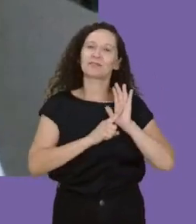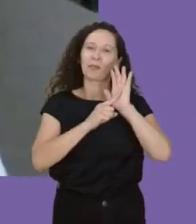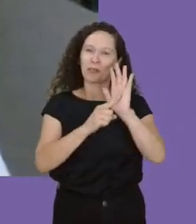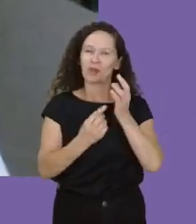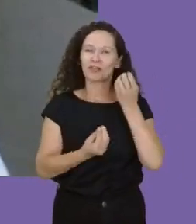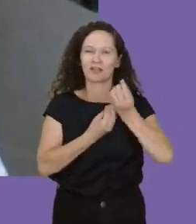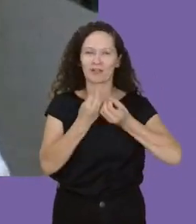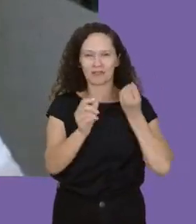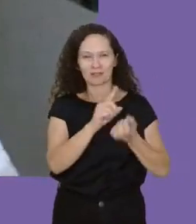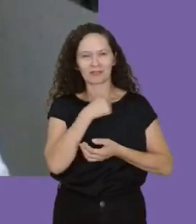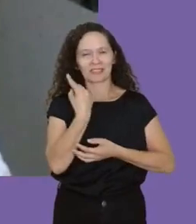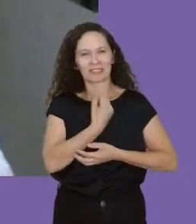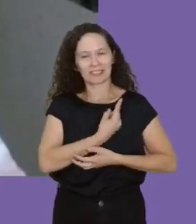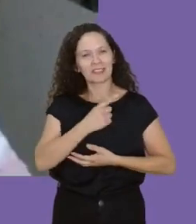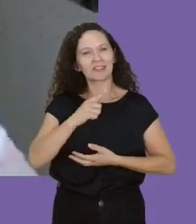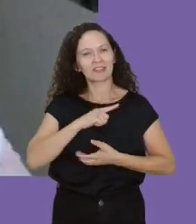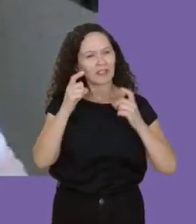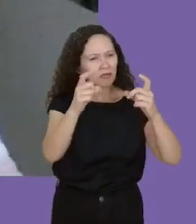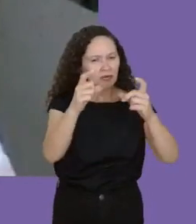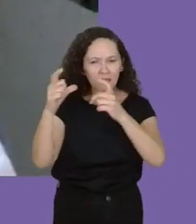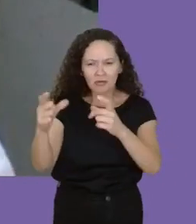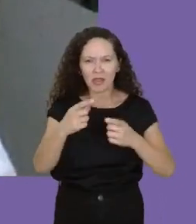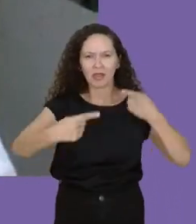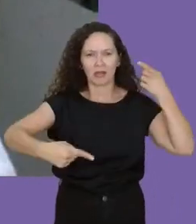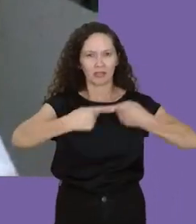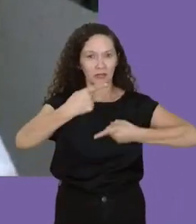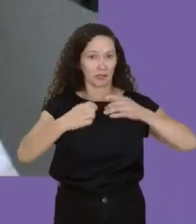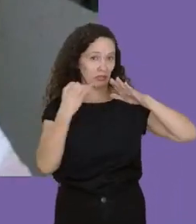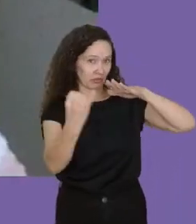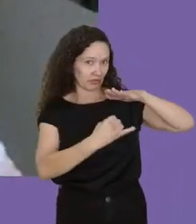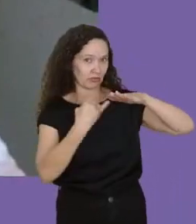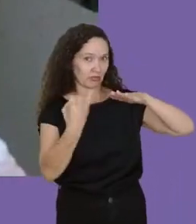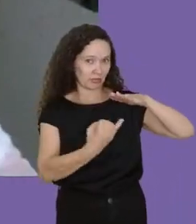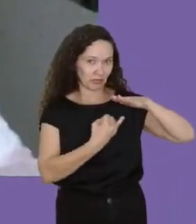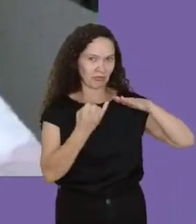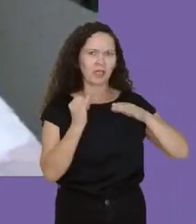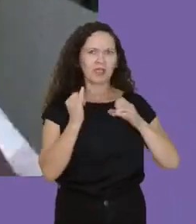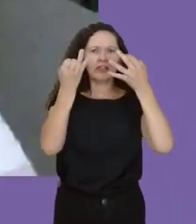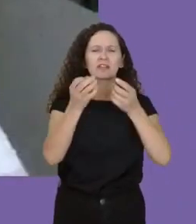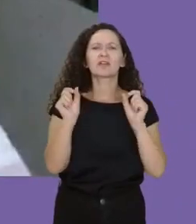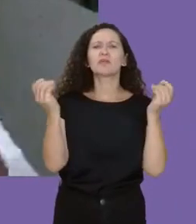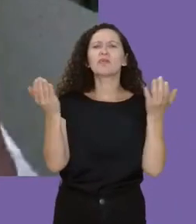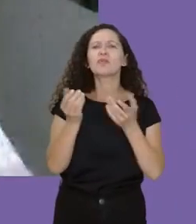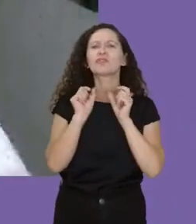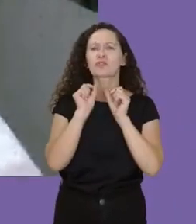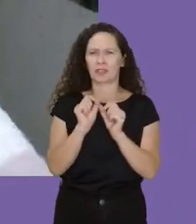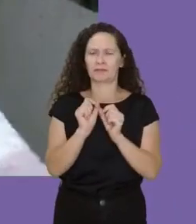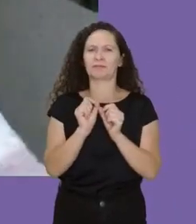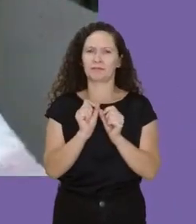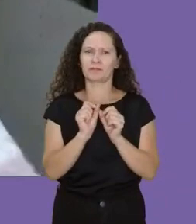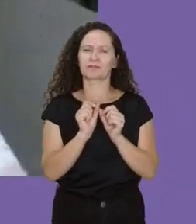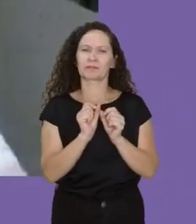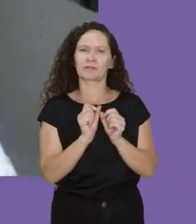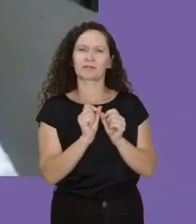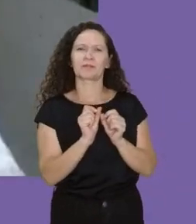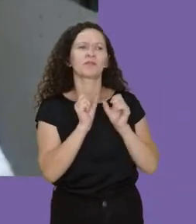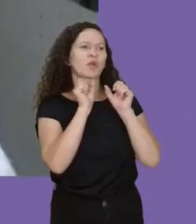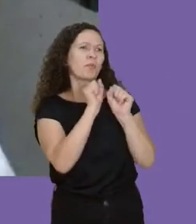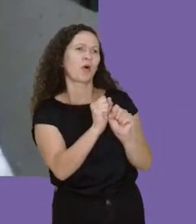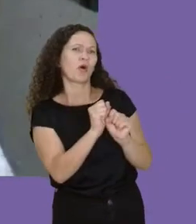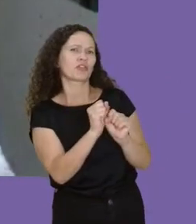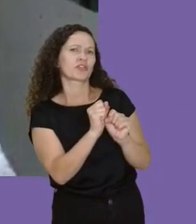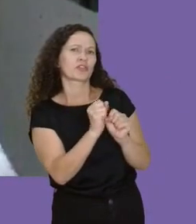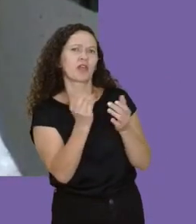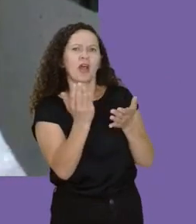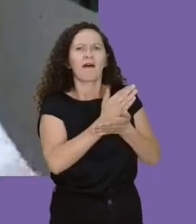quanto que esse espaço da política institucional, que a gente está falando aqui, você pode nomear, né, pode se expressar nas